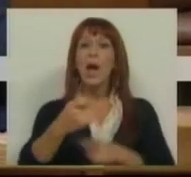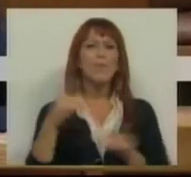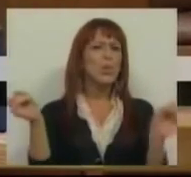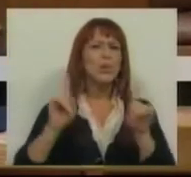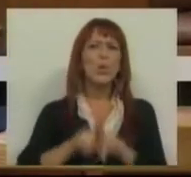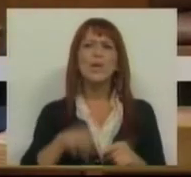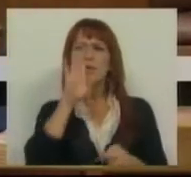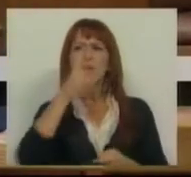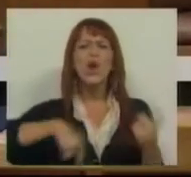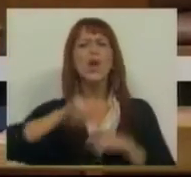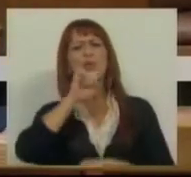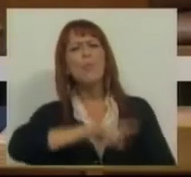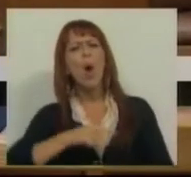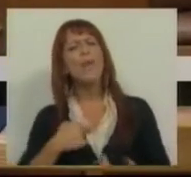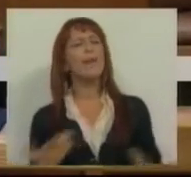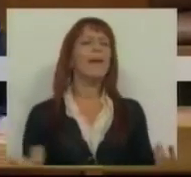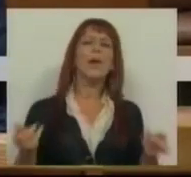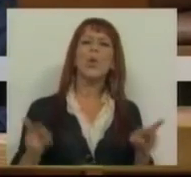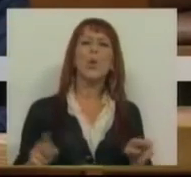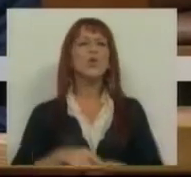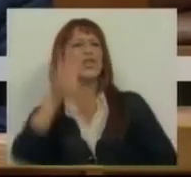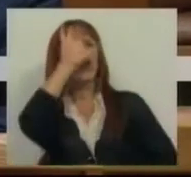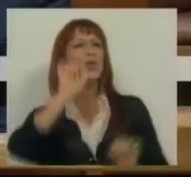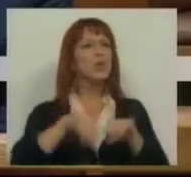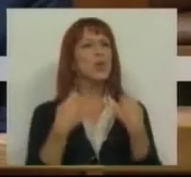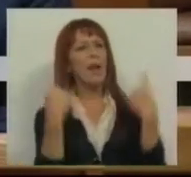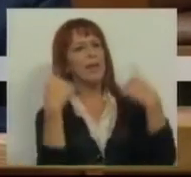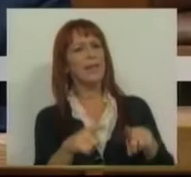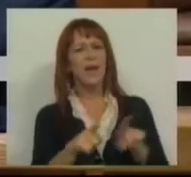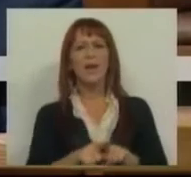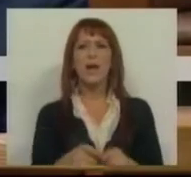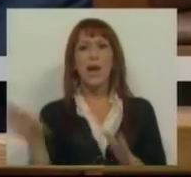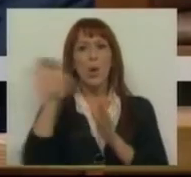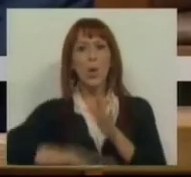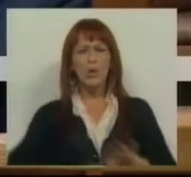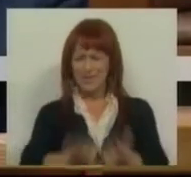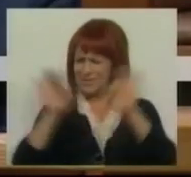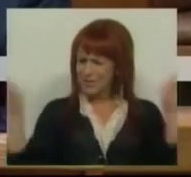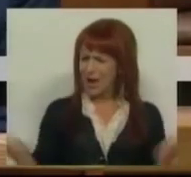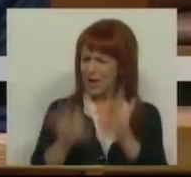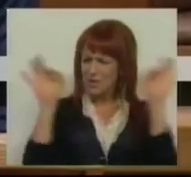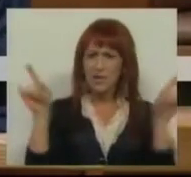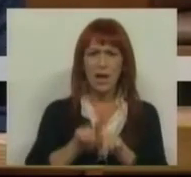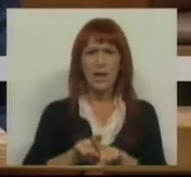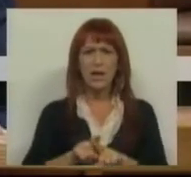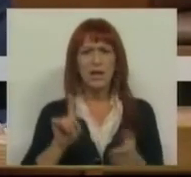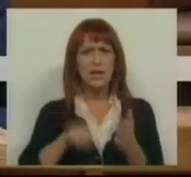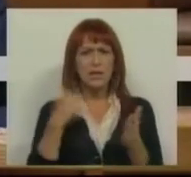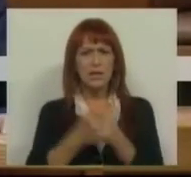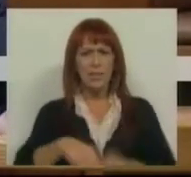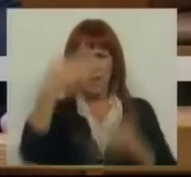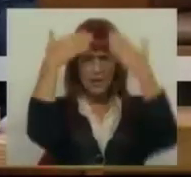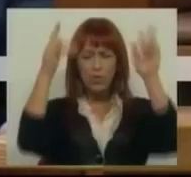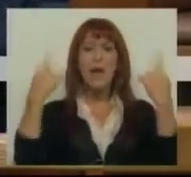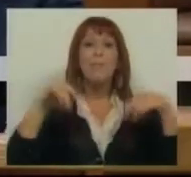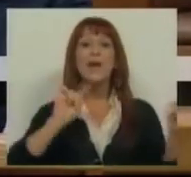não é se nós nos podemos dar ao luxo de ter Estado Social, que é a condição de igualdade que fez a nossa democracia,